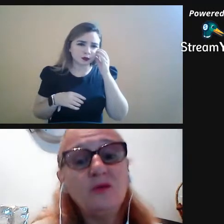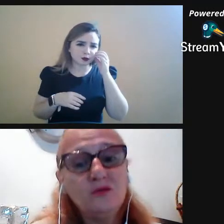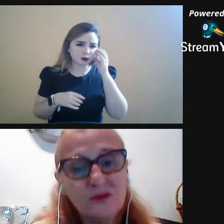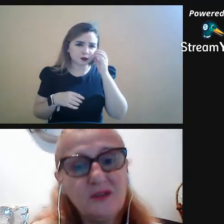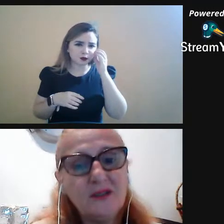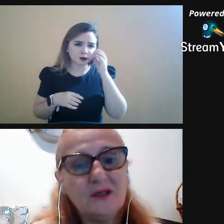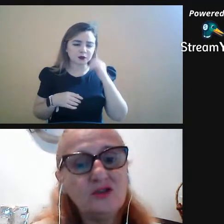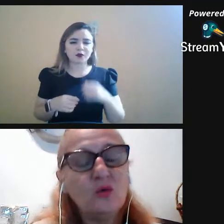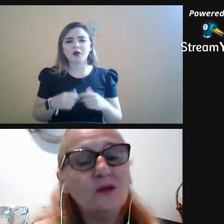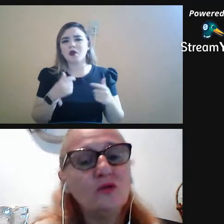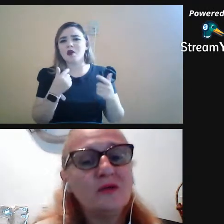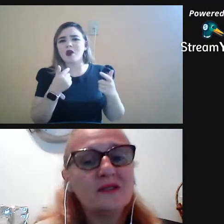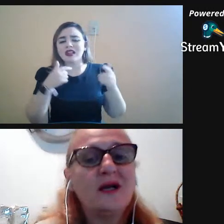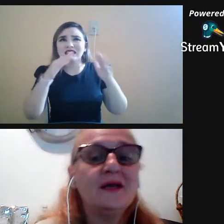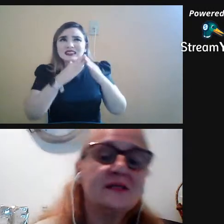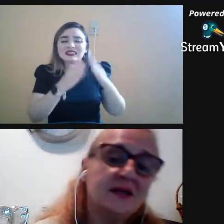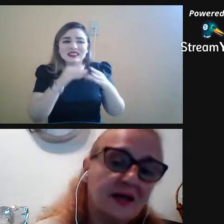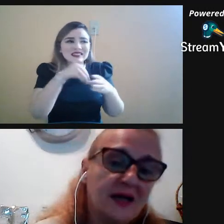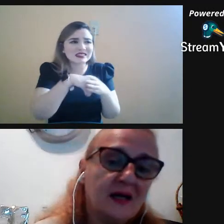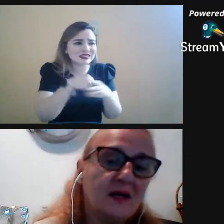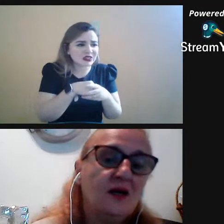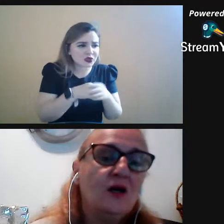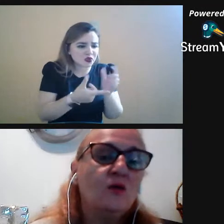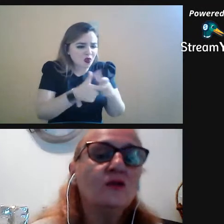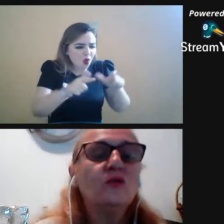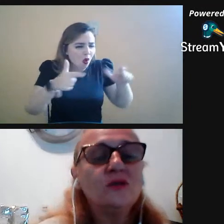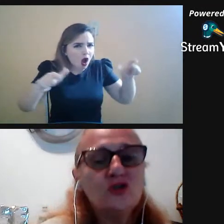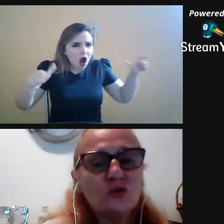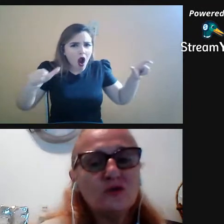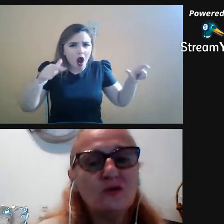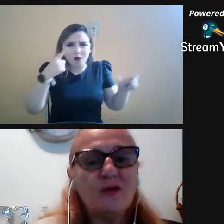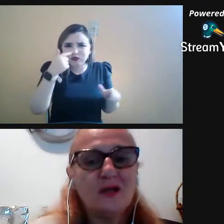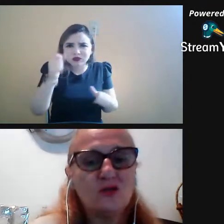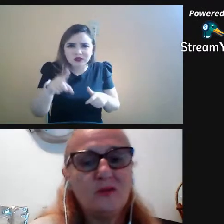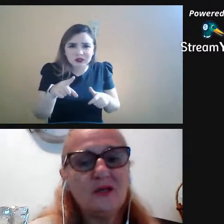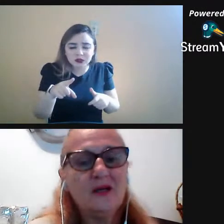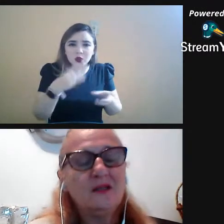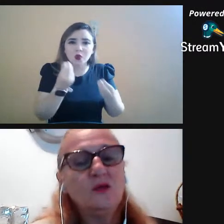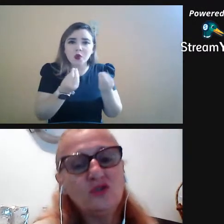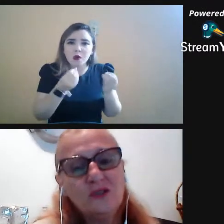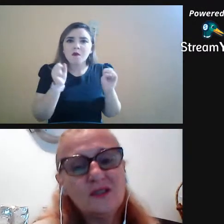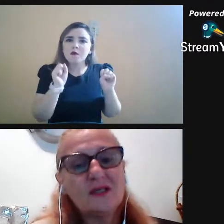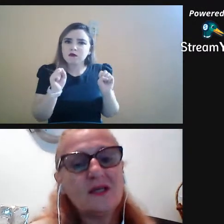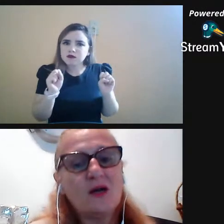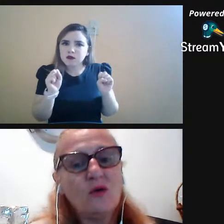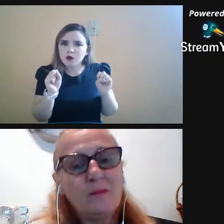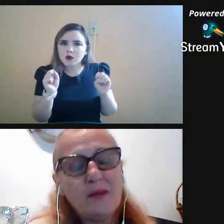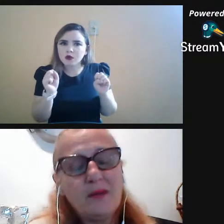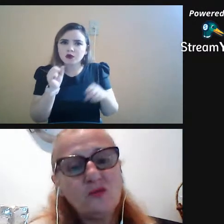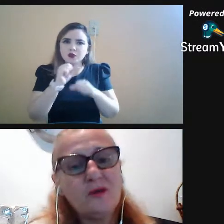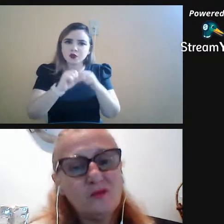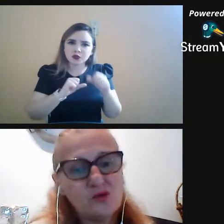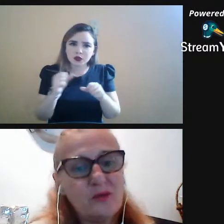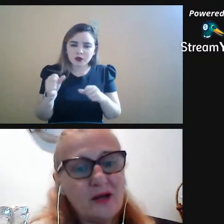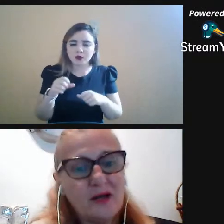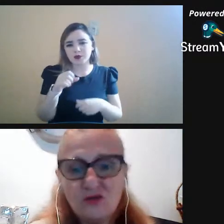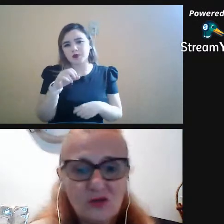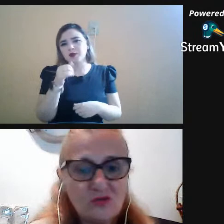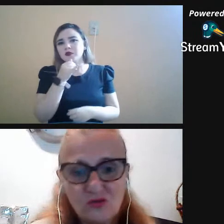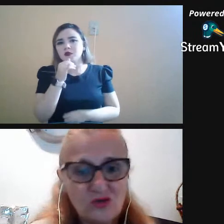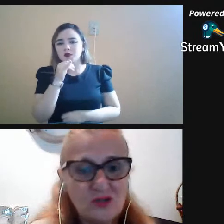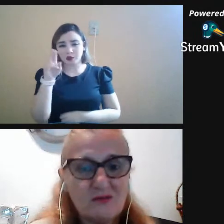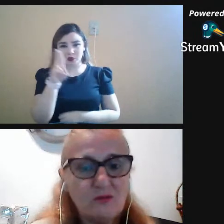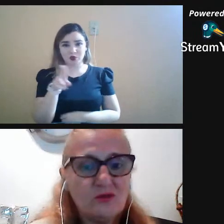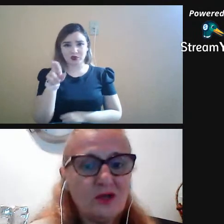eles podem tentar não produzir, de quanto começar a reciclar. Quando a gente começou a falar sobre não utilizar sacola plástica para